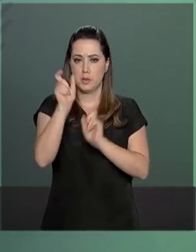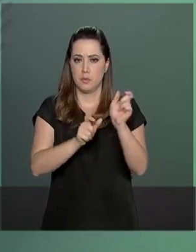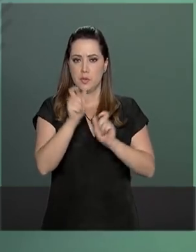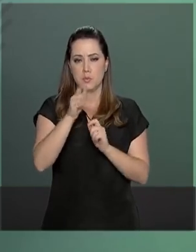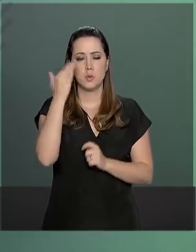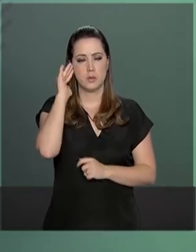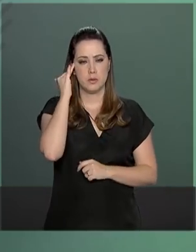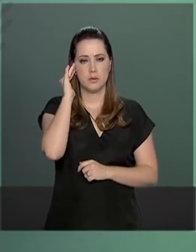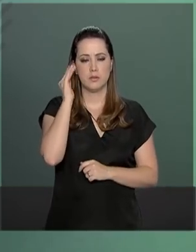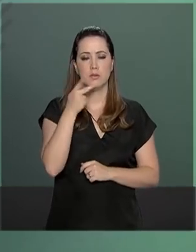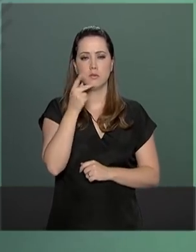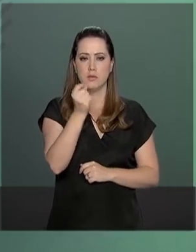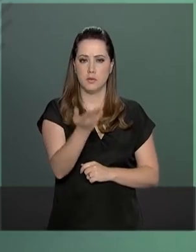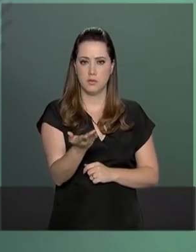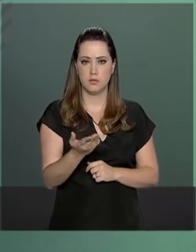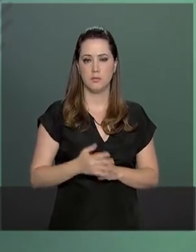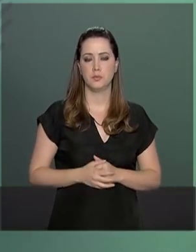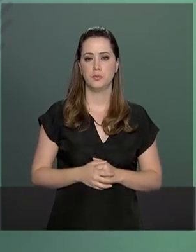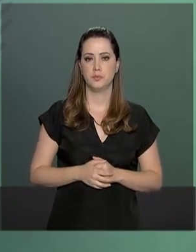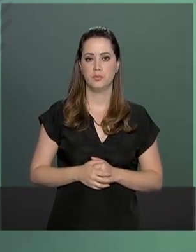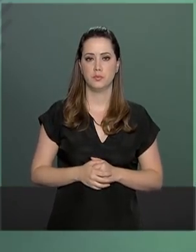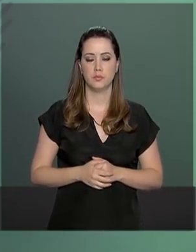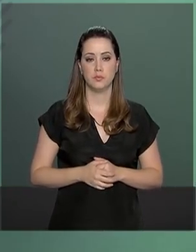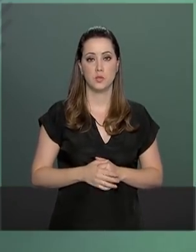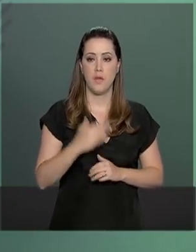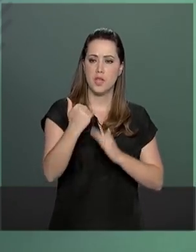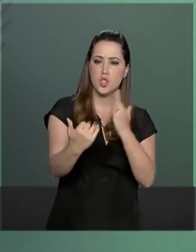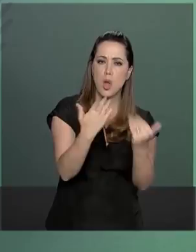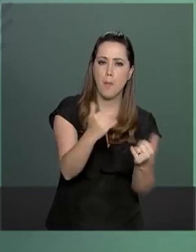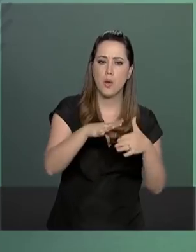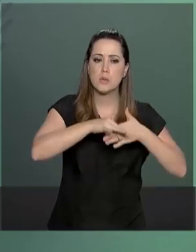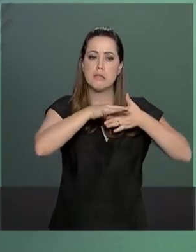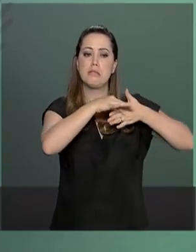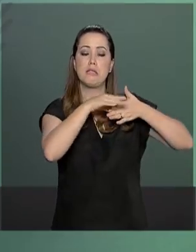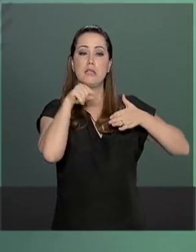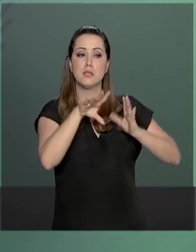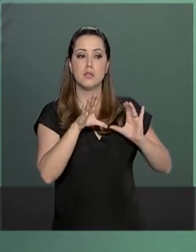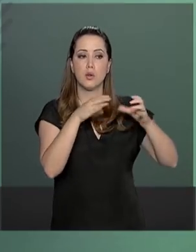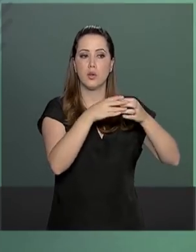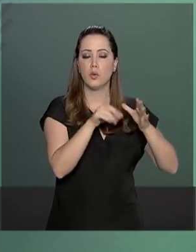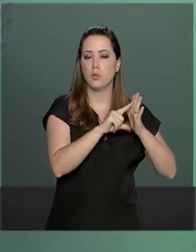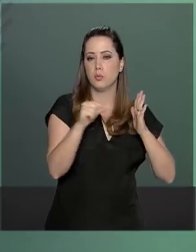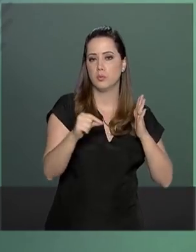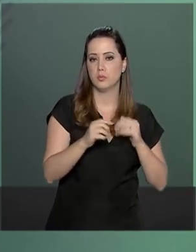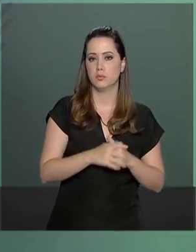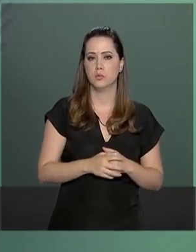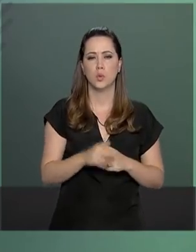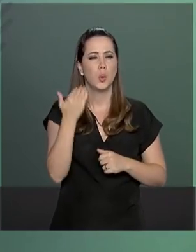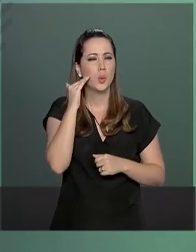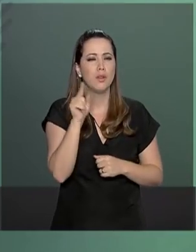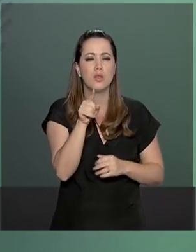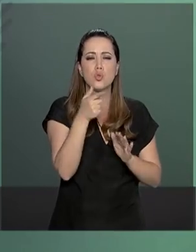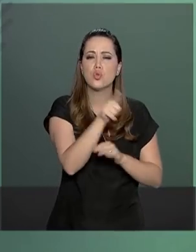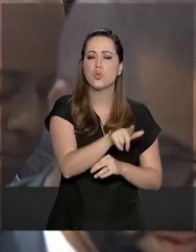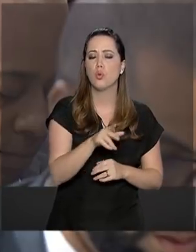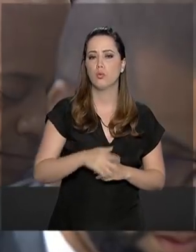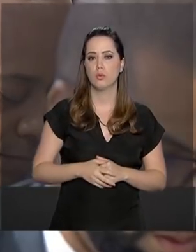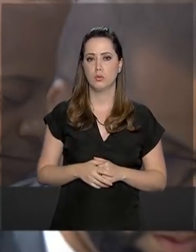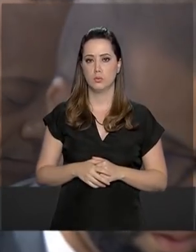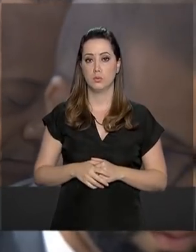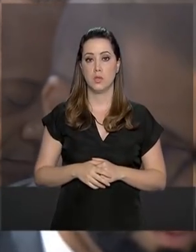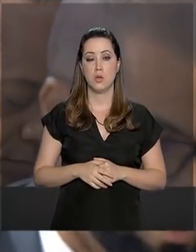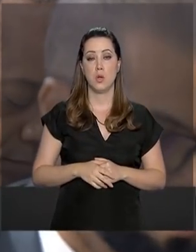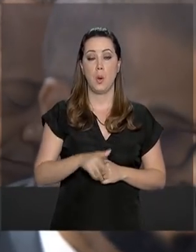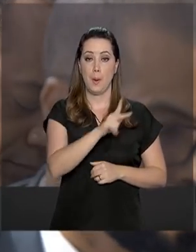pessoas possam é escutá lo e vai se chamar os líderes partidários na reunião no palácio do planalto não entendi por favor ele vai